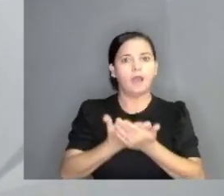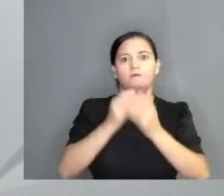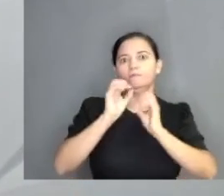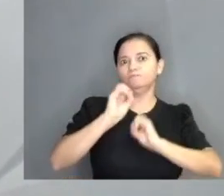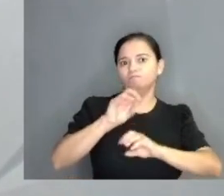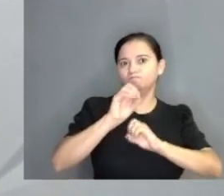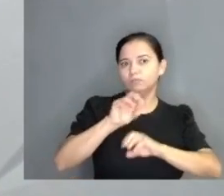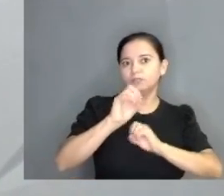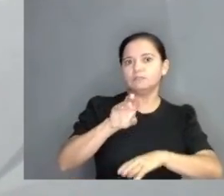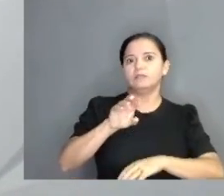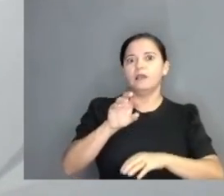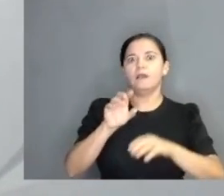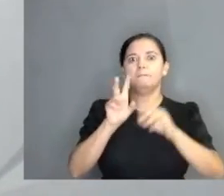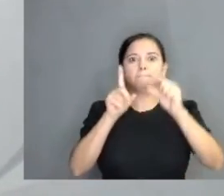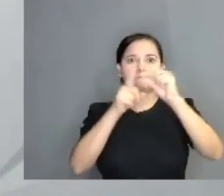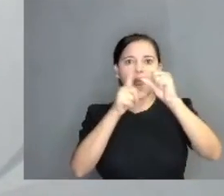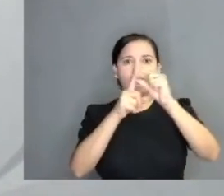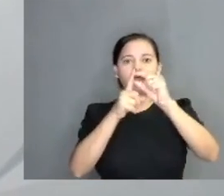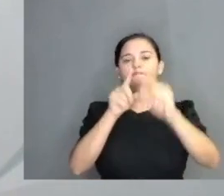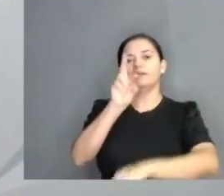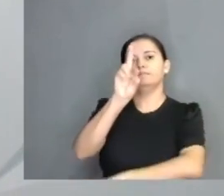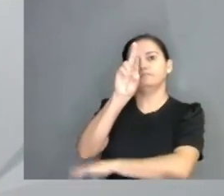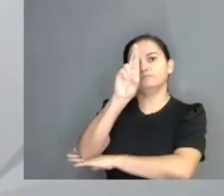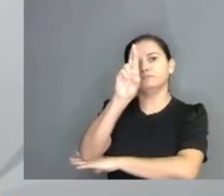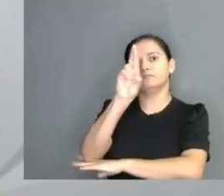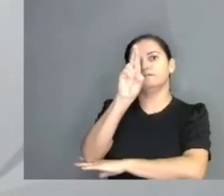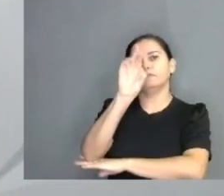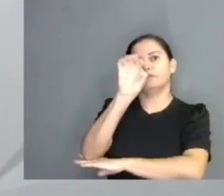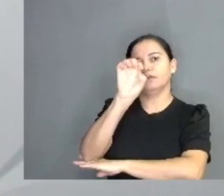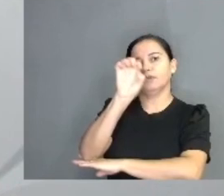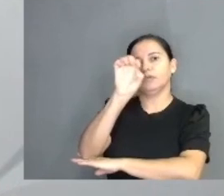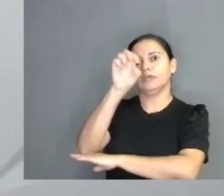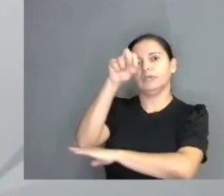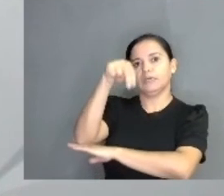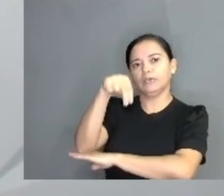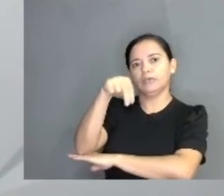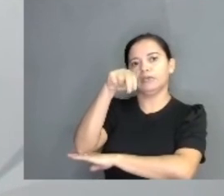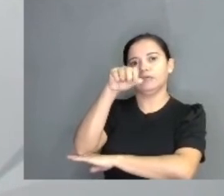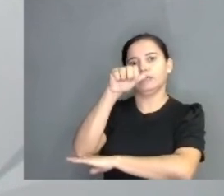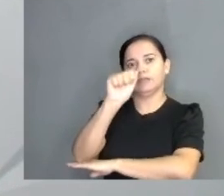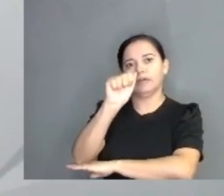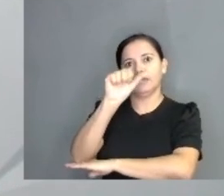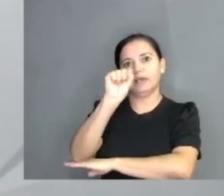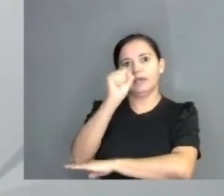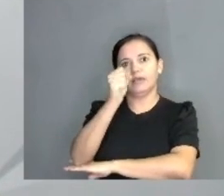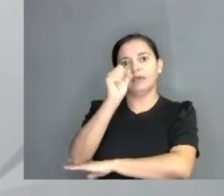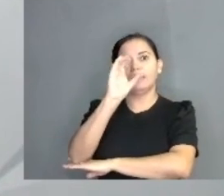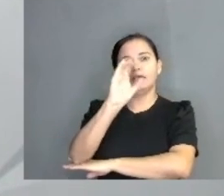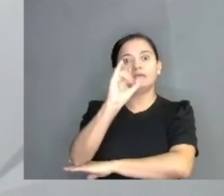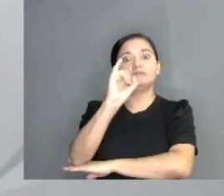do Renascimento. Professor Flávio, além de Michelangelo, existem outros